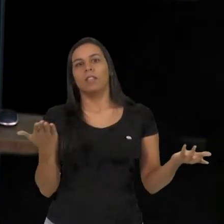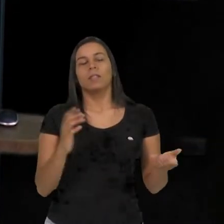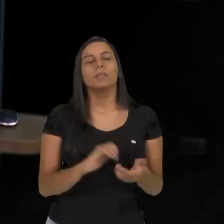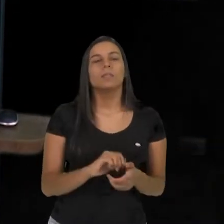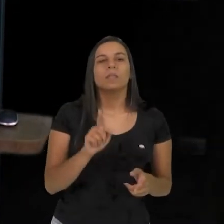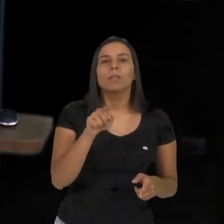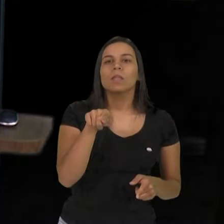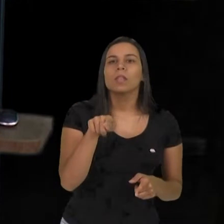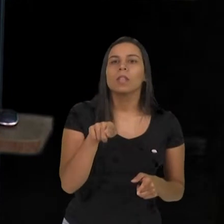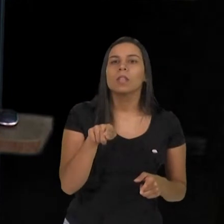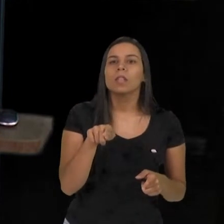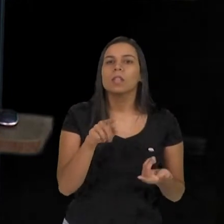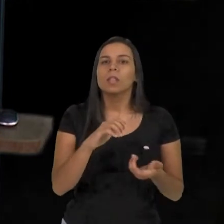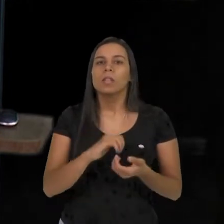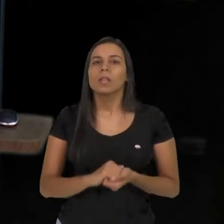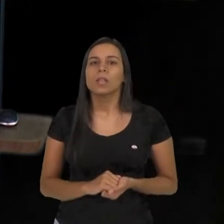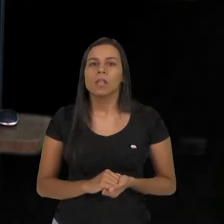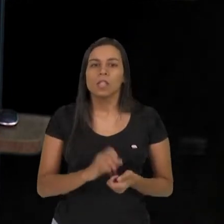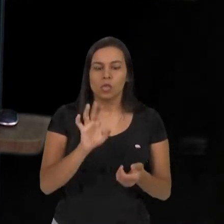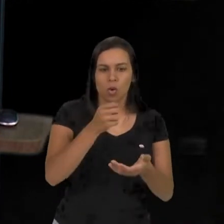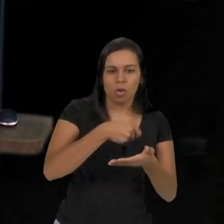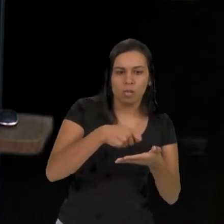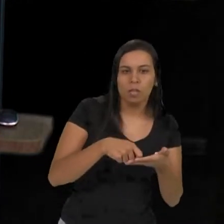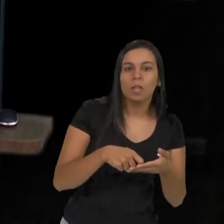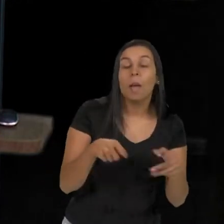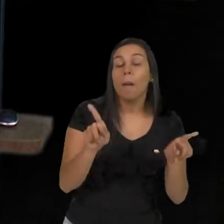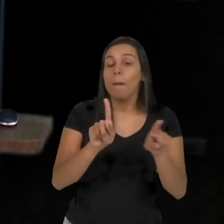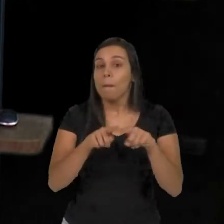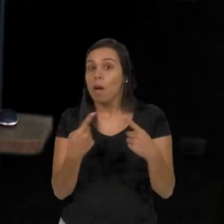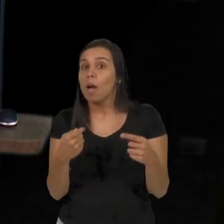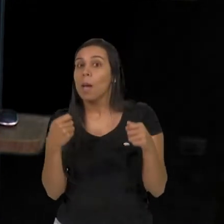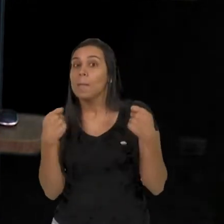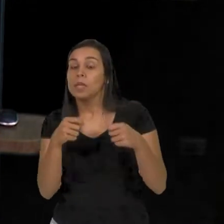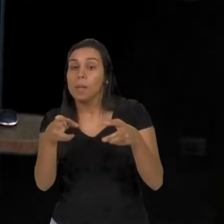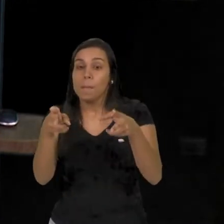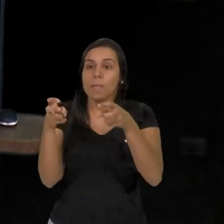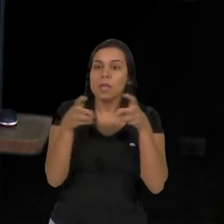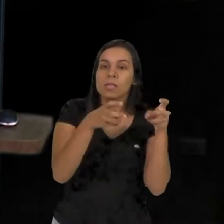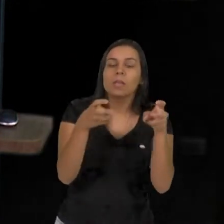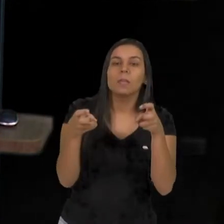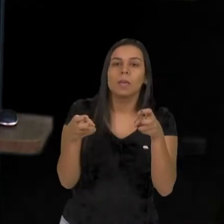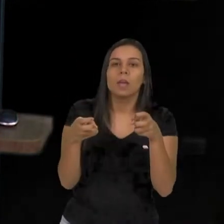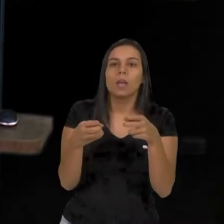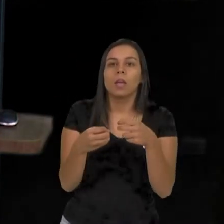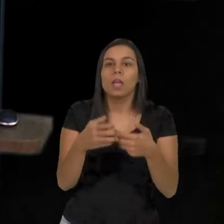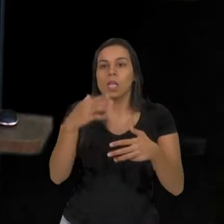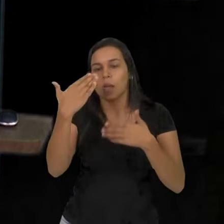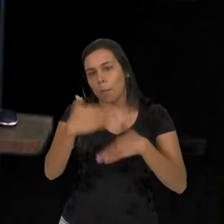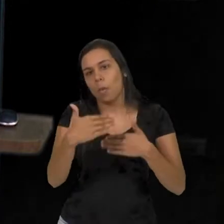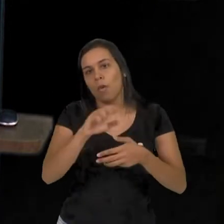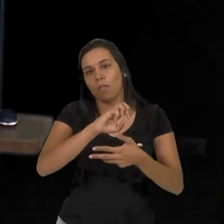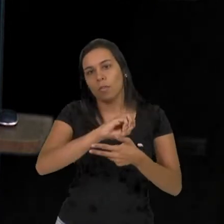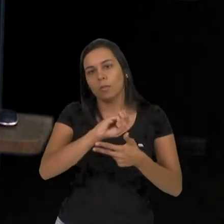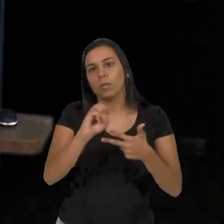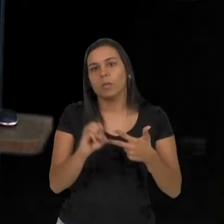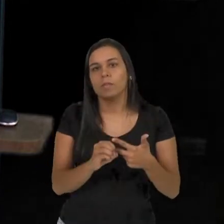está necessariamente escrito ali, mas que você precisa perceber para que se dá bem nas provas do Enem. Beleza? Espero que tenha ajudado essas dicas. Se